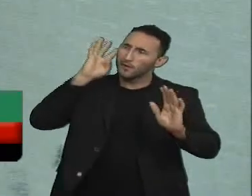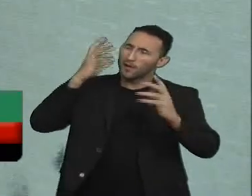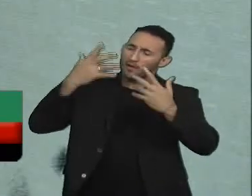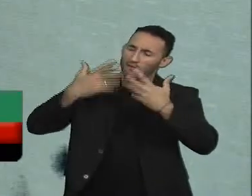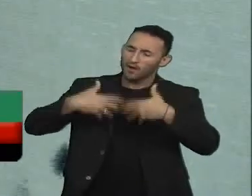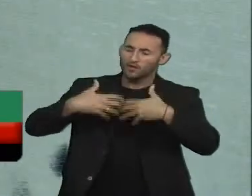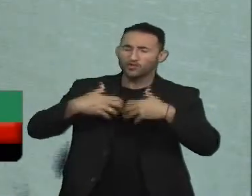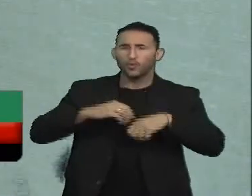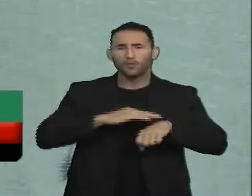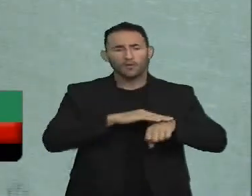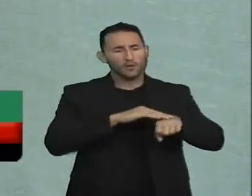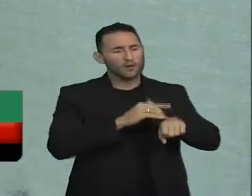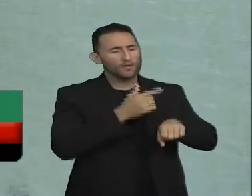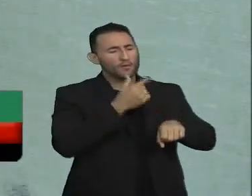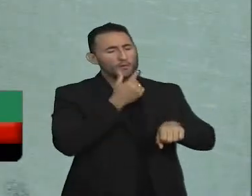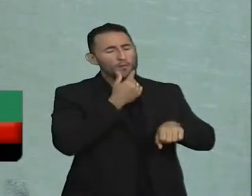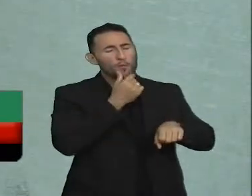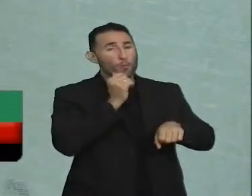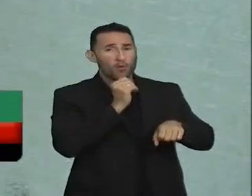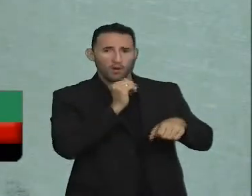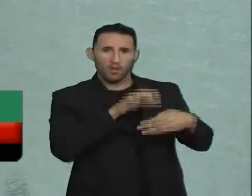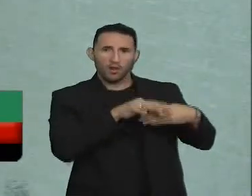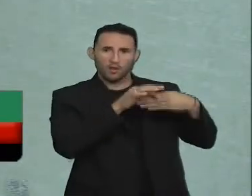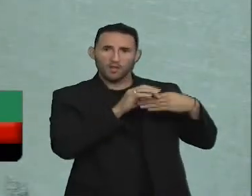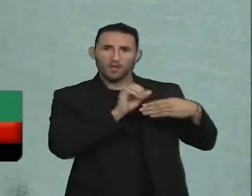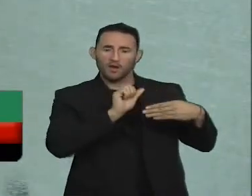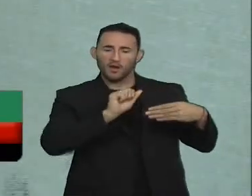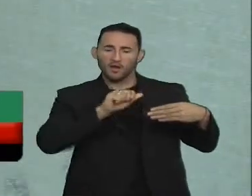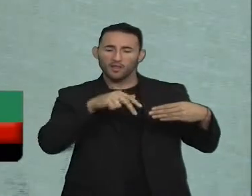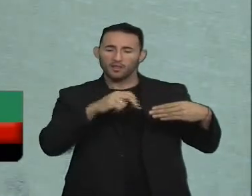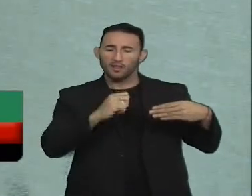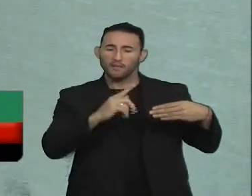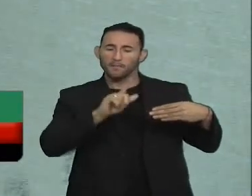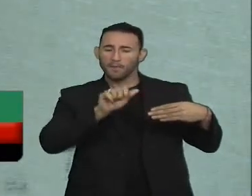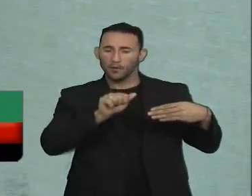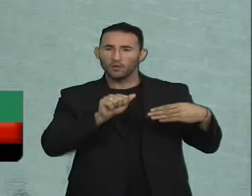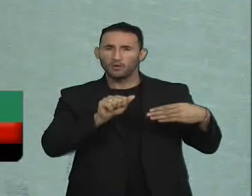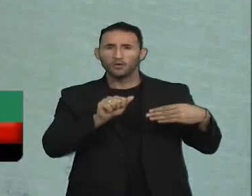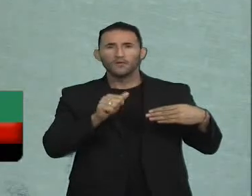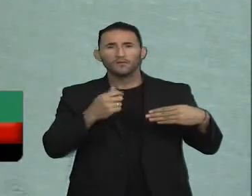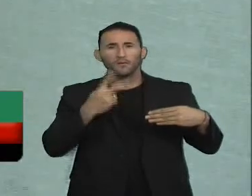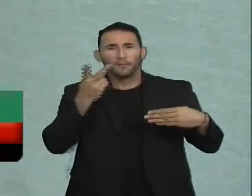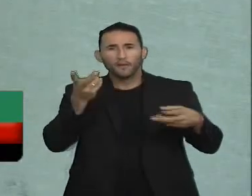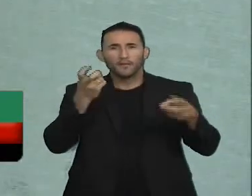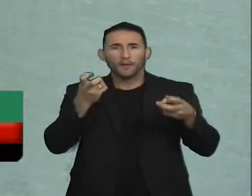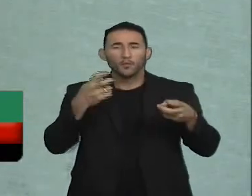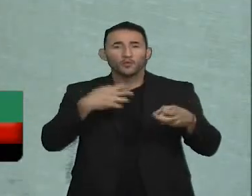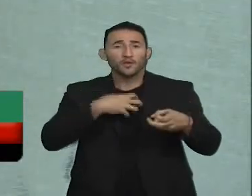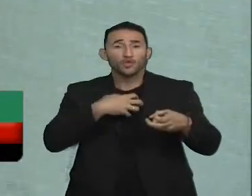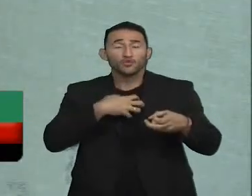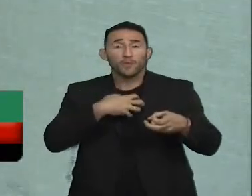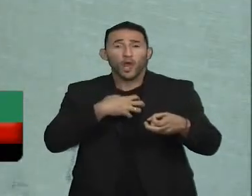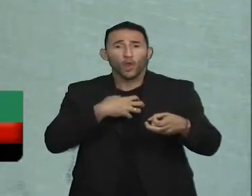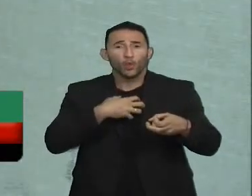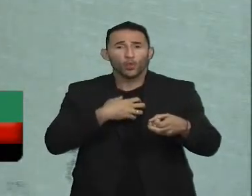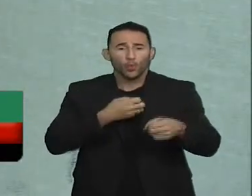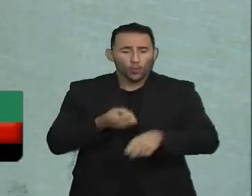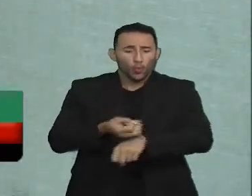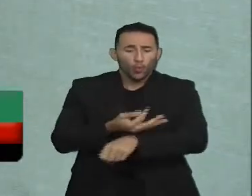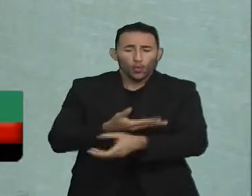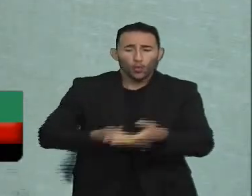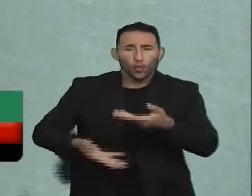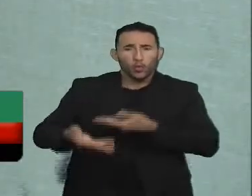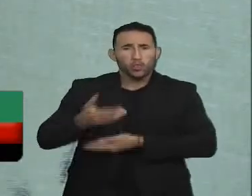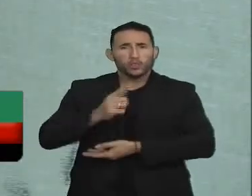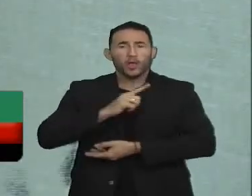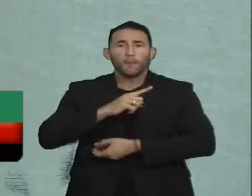minha colega, nossa líder, Ana Paula, e eu falava que bonito e que lindo esse sentimento que a gente tem e que bom que a gente tem um